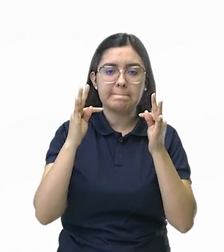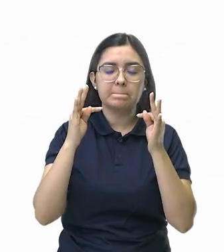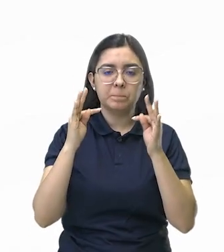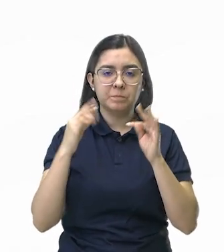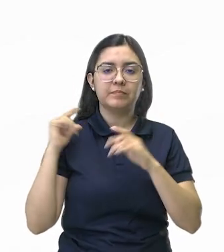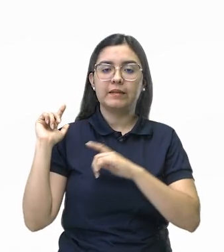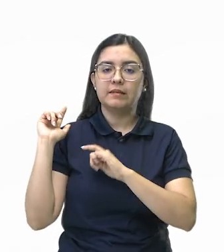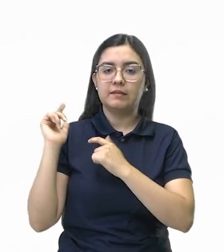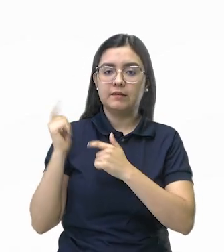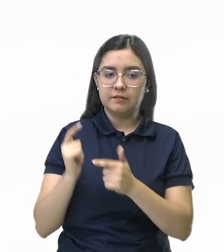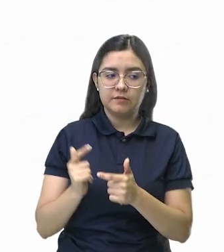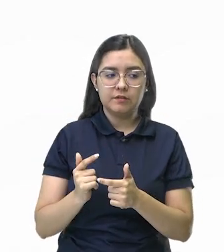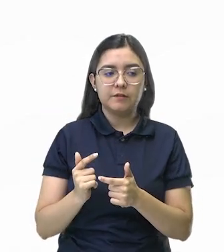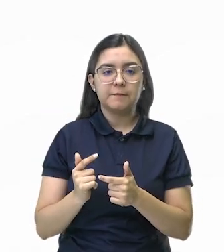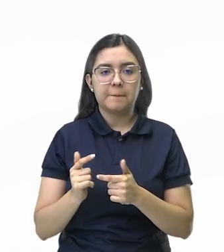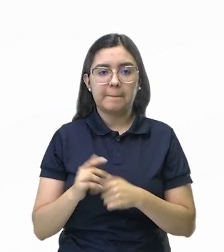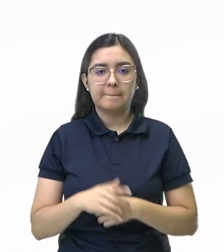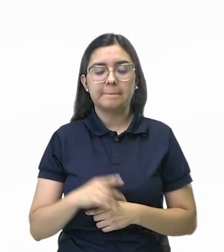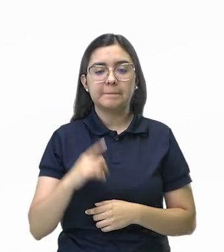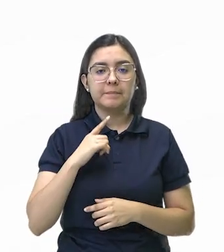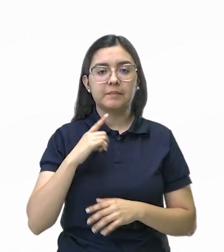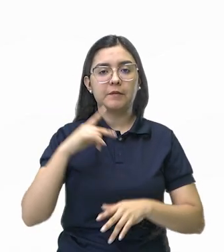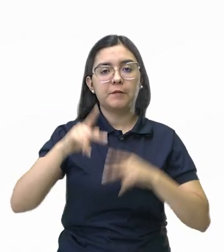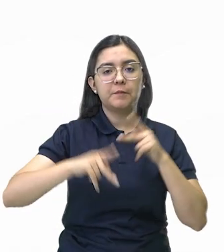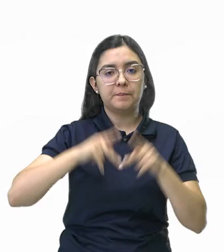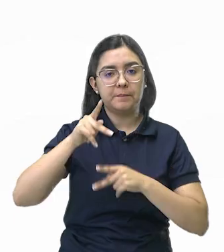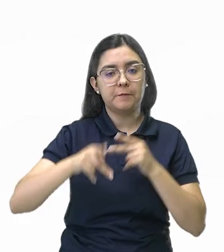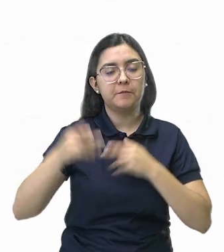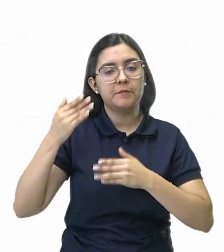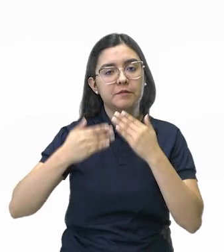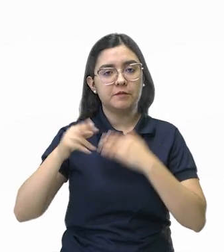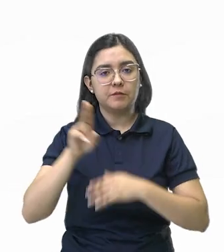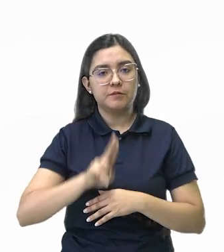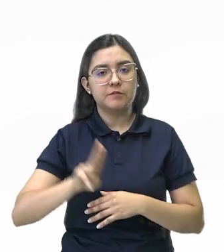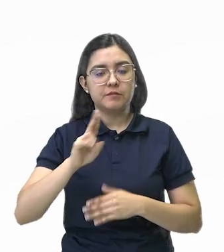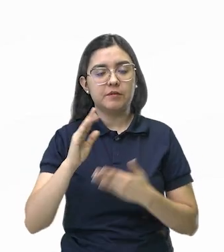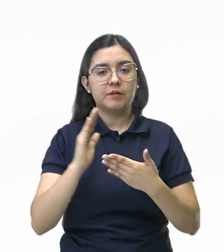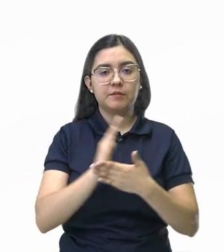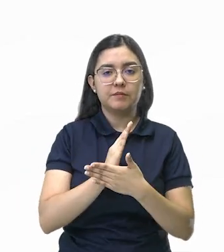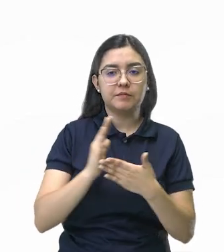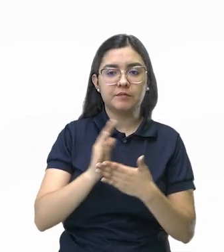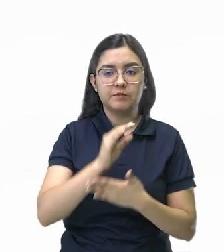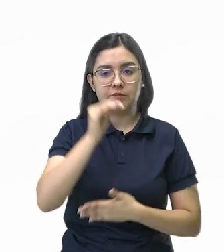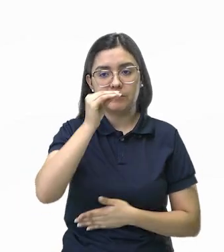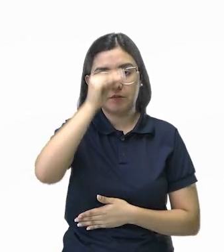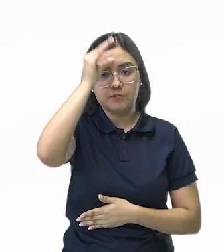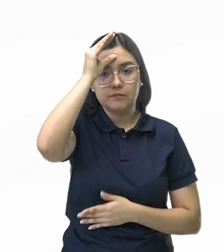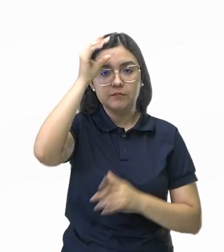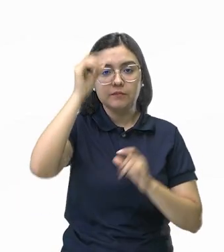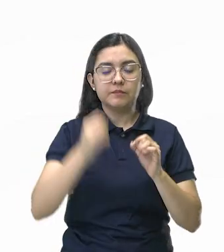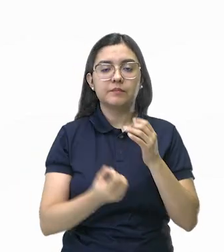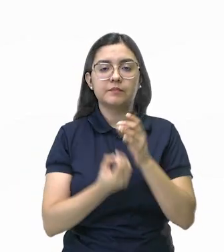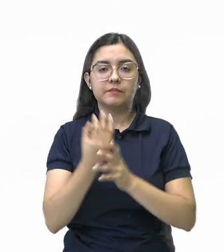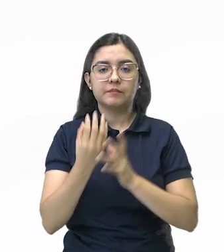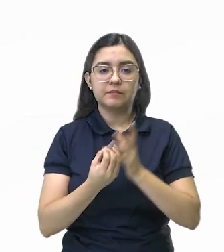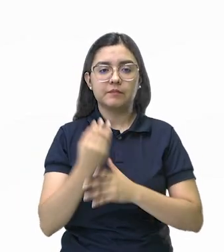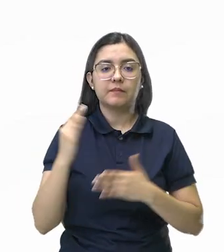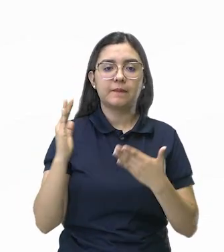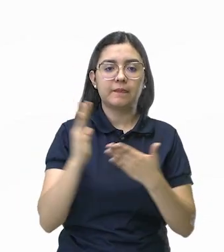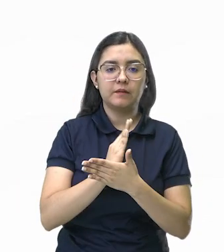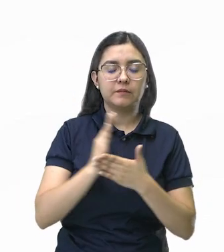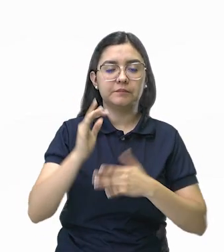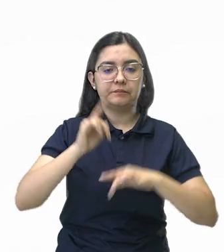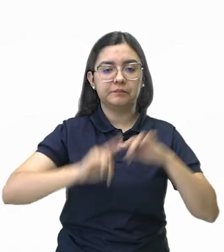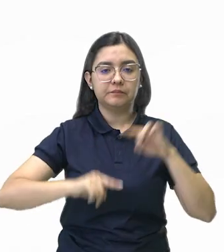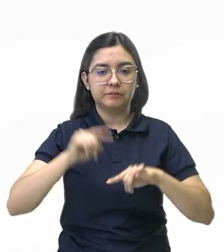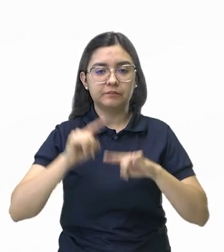biotecnologia tradicional, que os povos antigos já utilizavam alguns conhecimentos para a produção de alguns